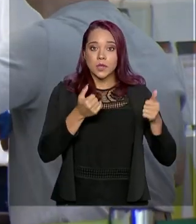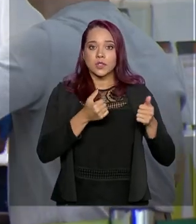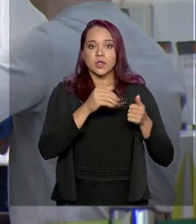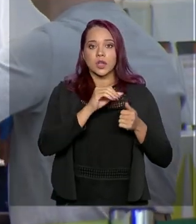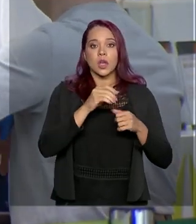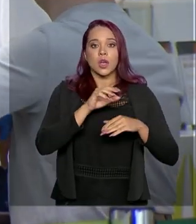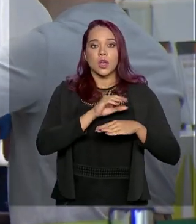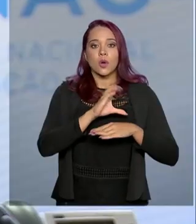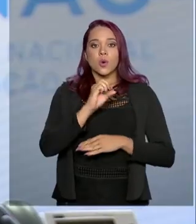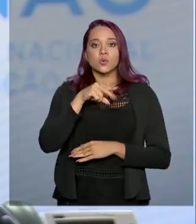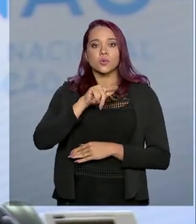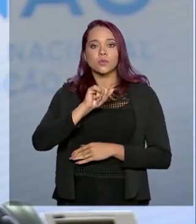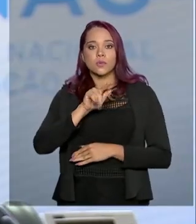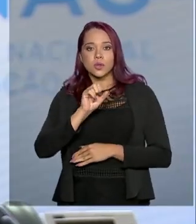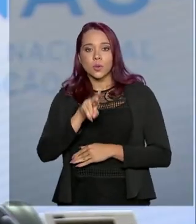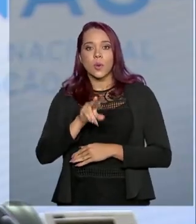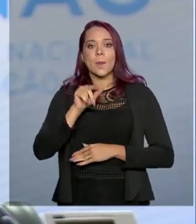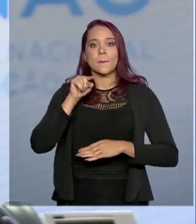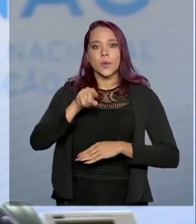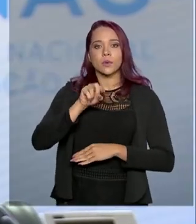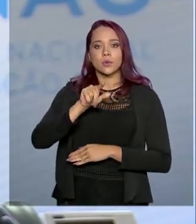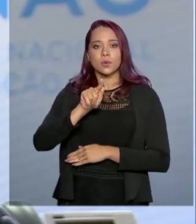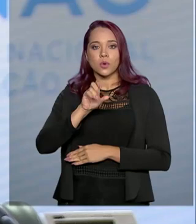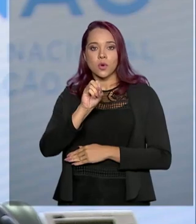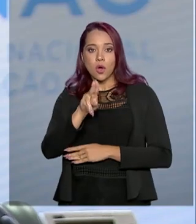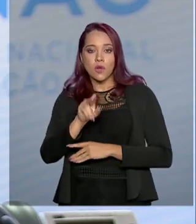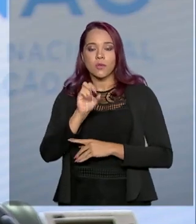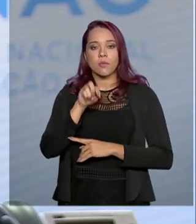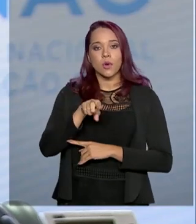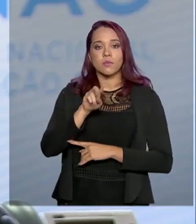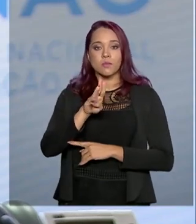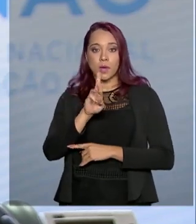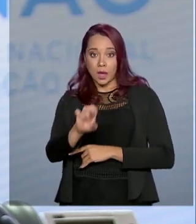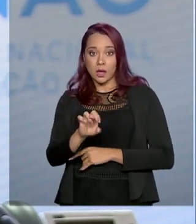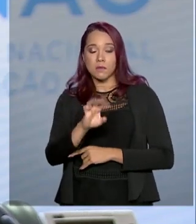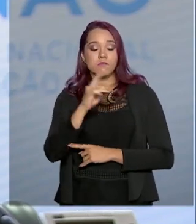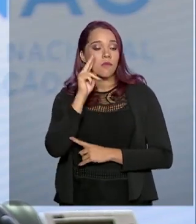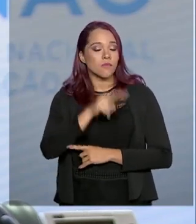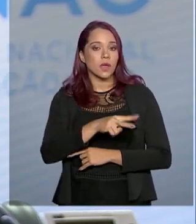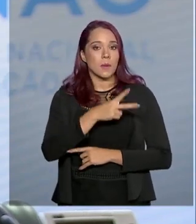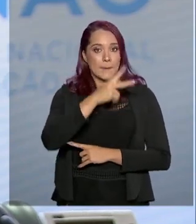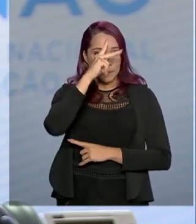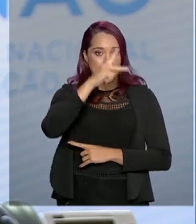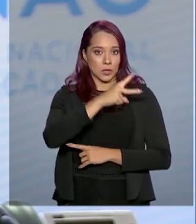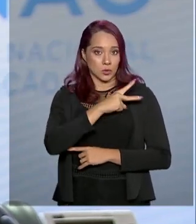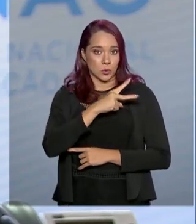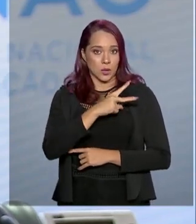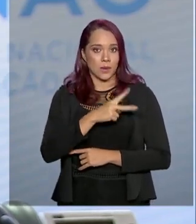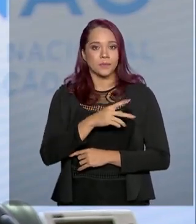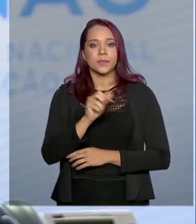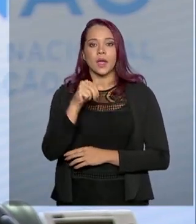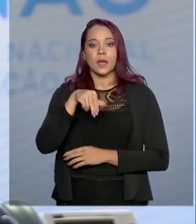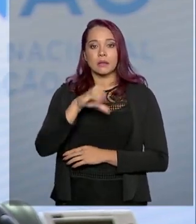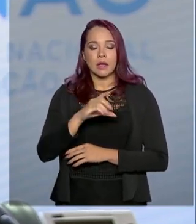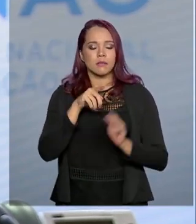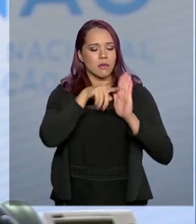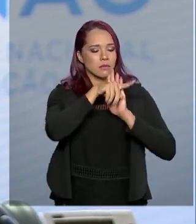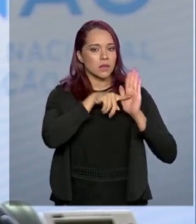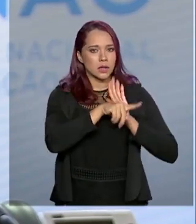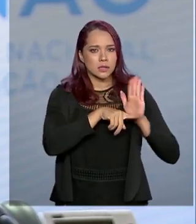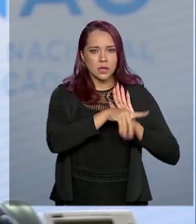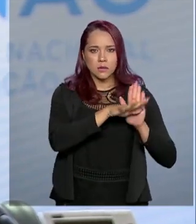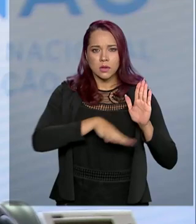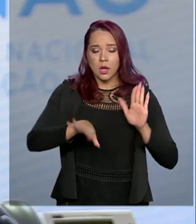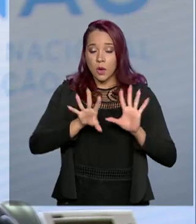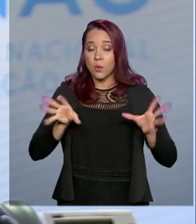.gov.br para resolver a sua situação individual. A ANAC está monitorando essa plataforma em